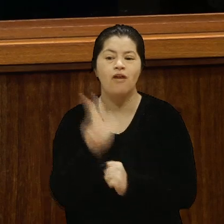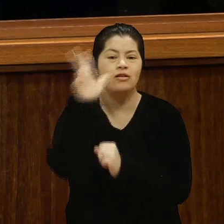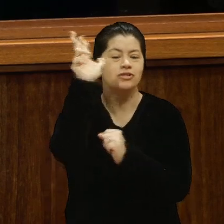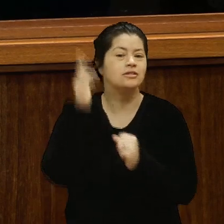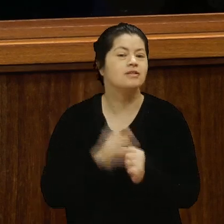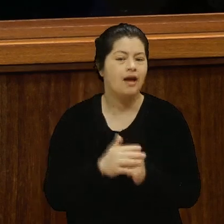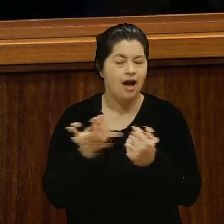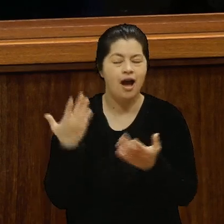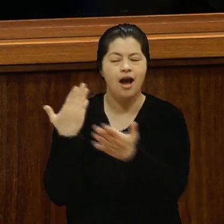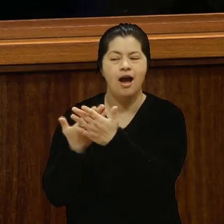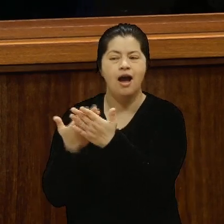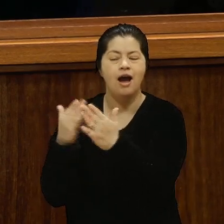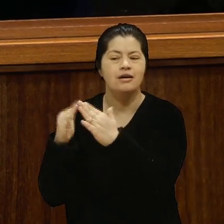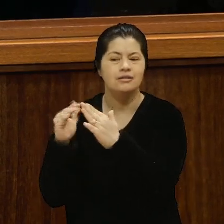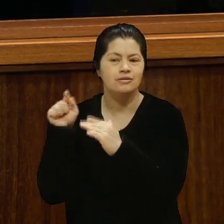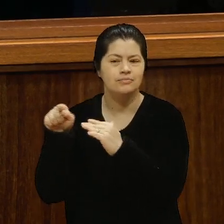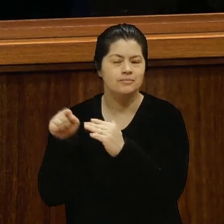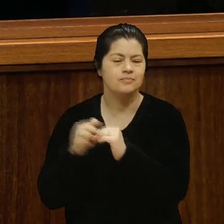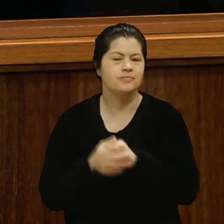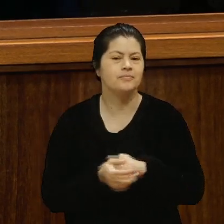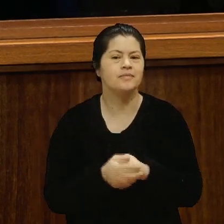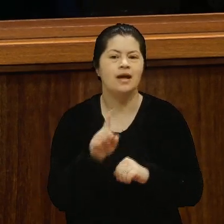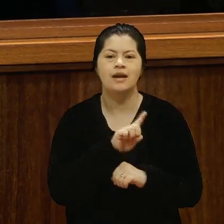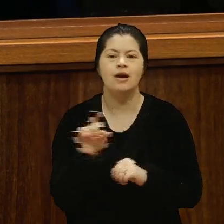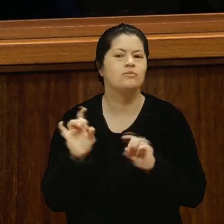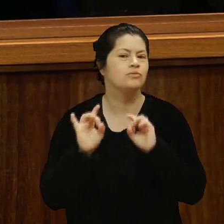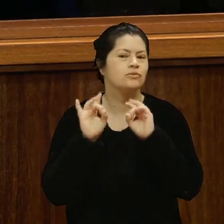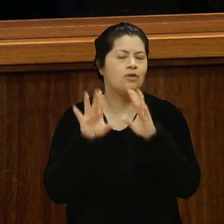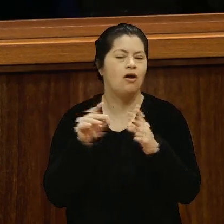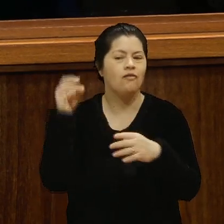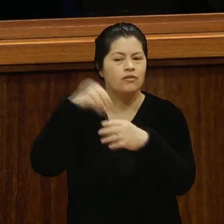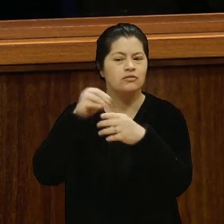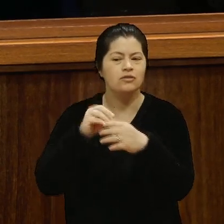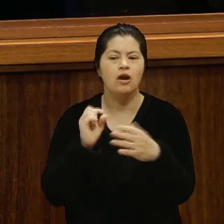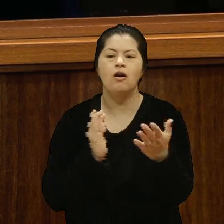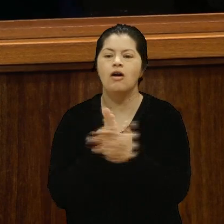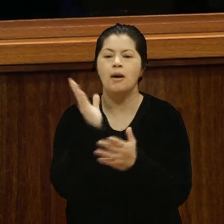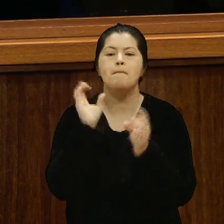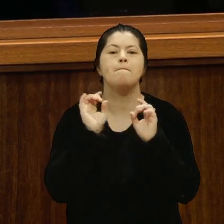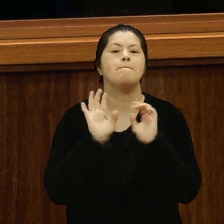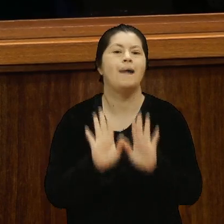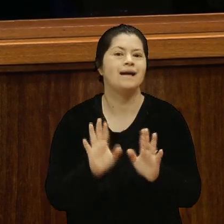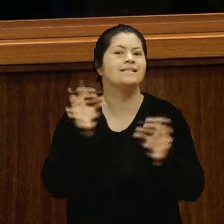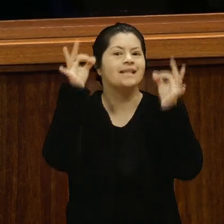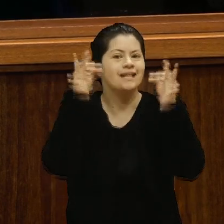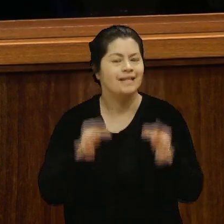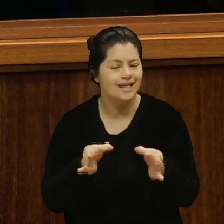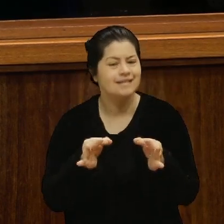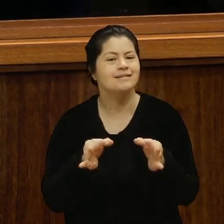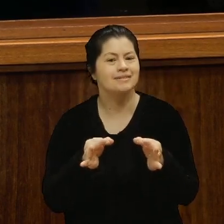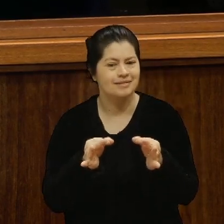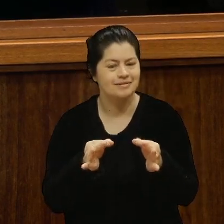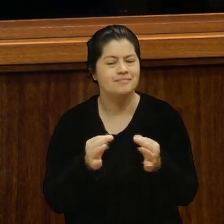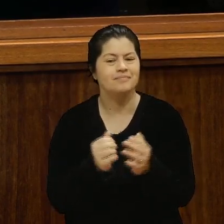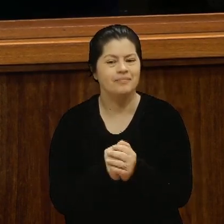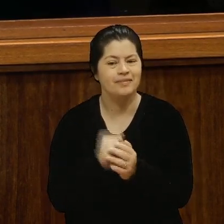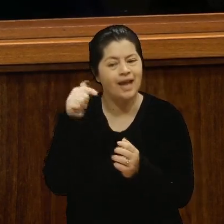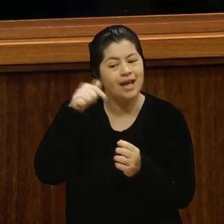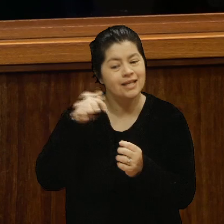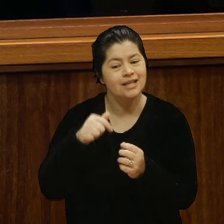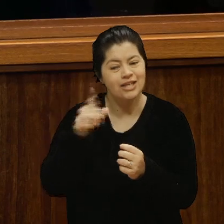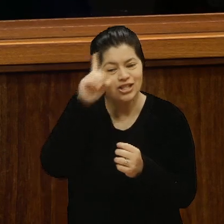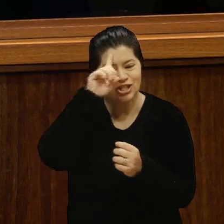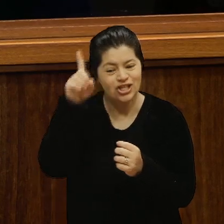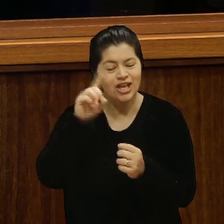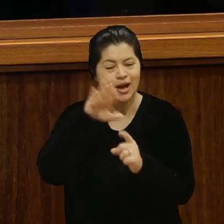também essa escola. Então, não só votaremos favoráveis, como com certeza estarei aqui no dia da